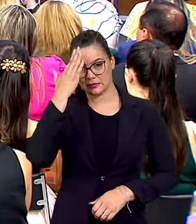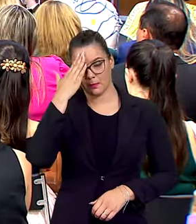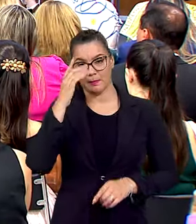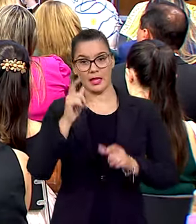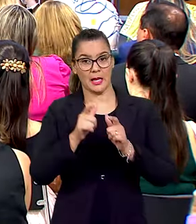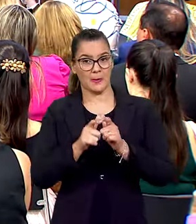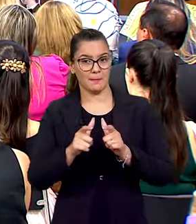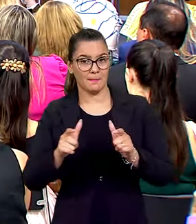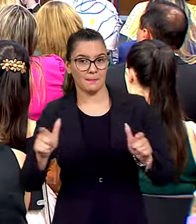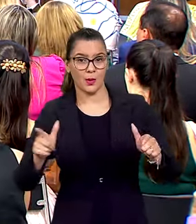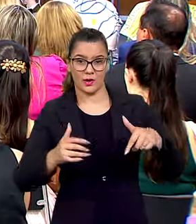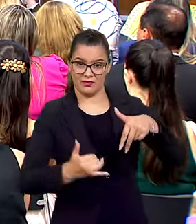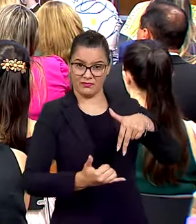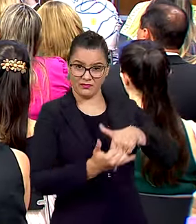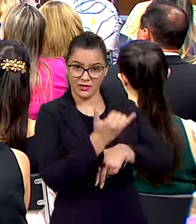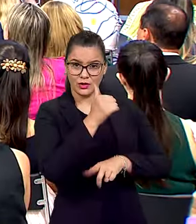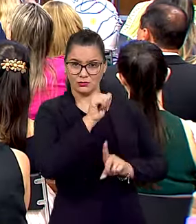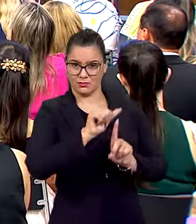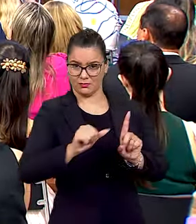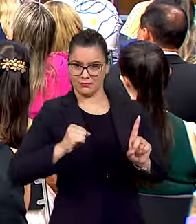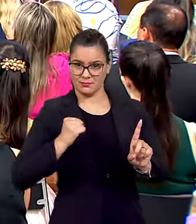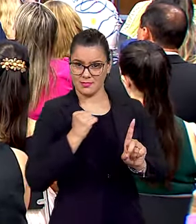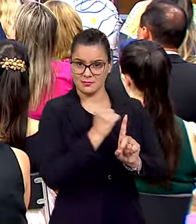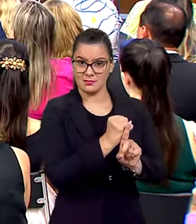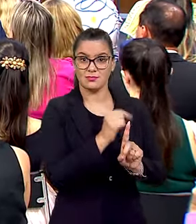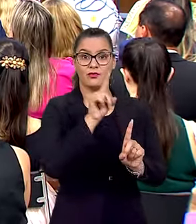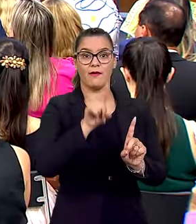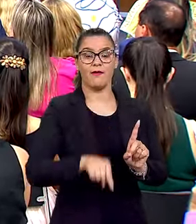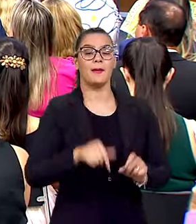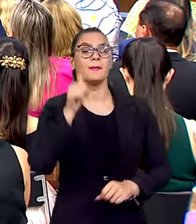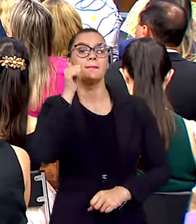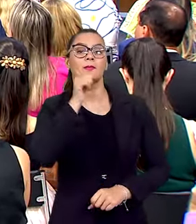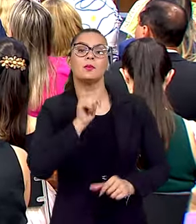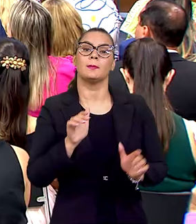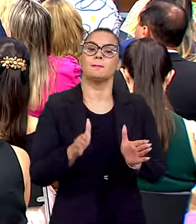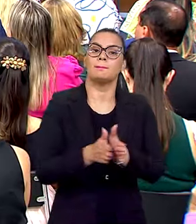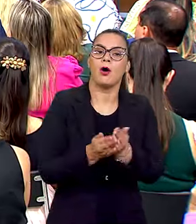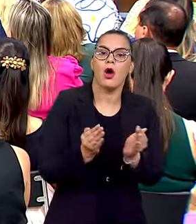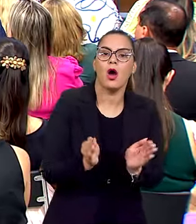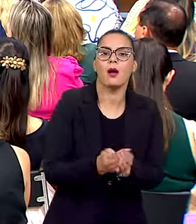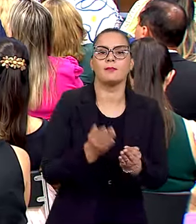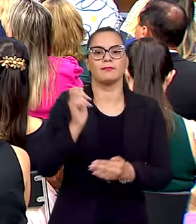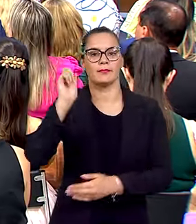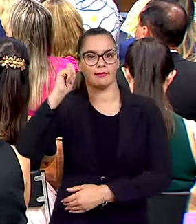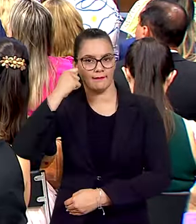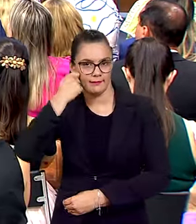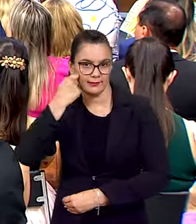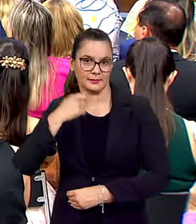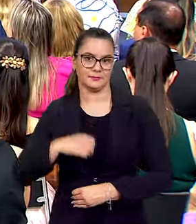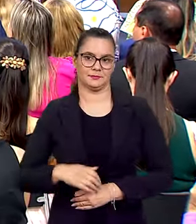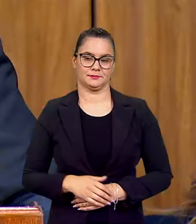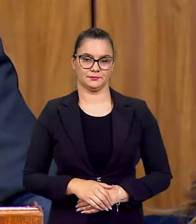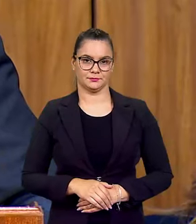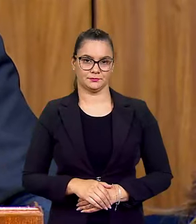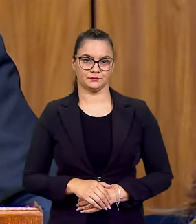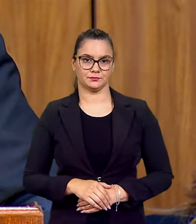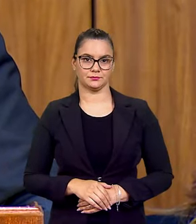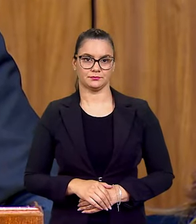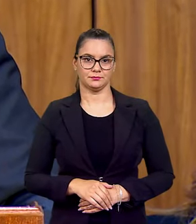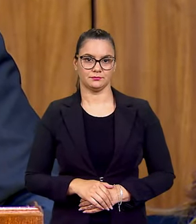saber que grande parte das vítimas do feminicídio são mulheres pobres e negras.